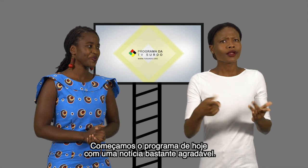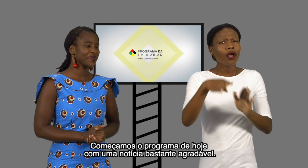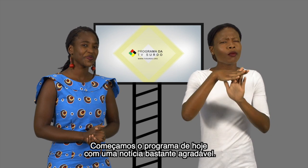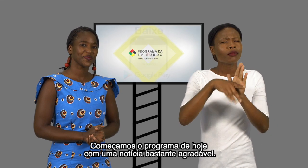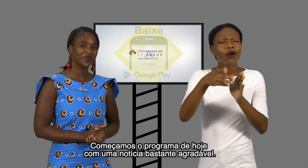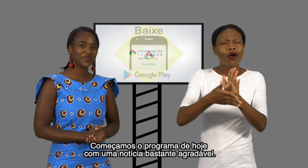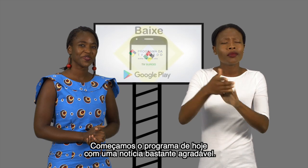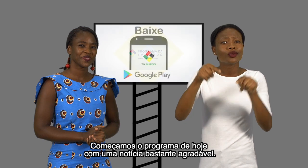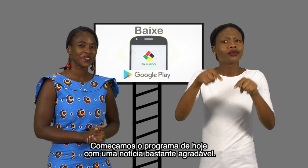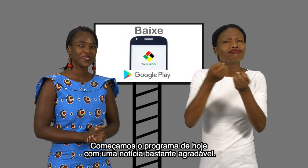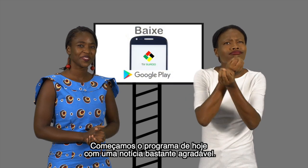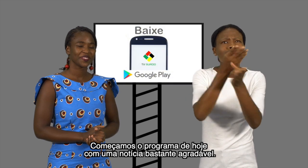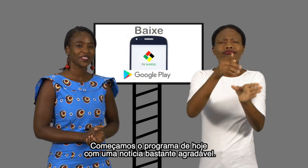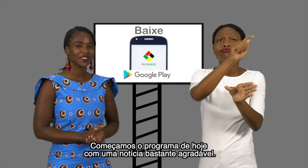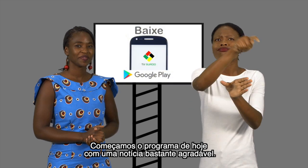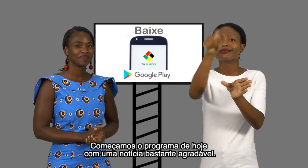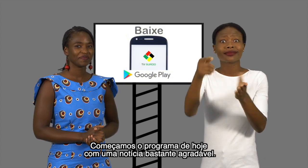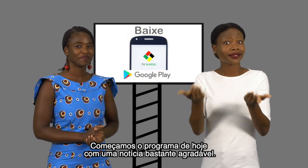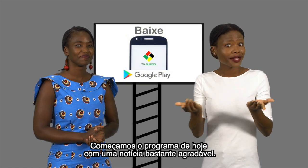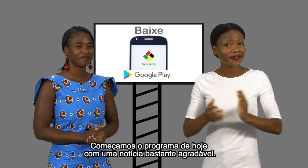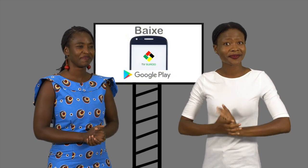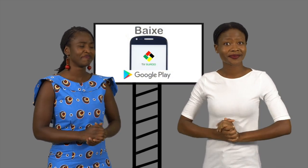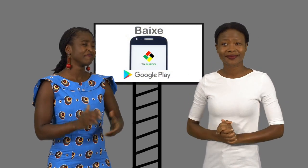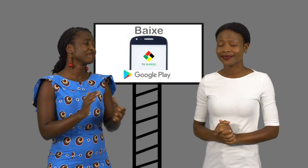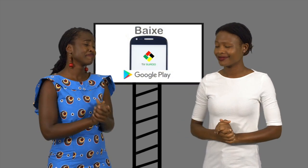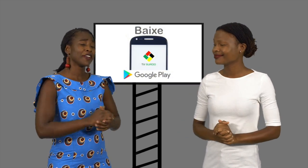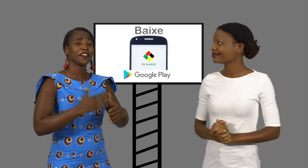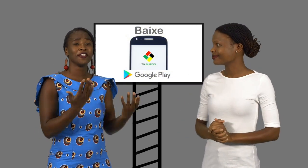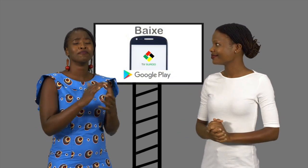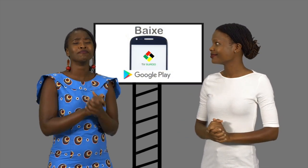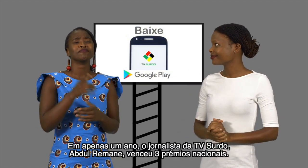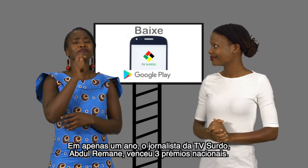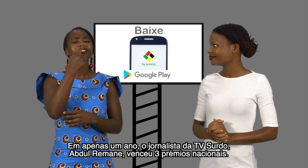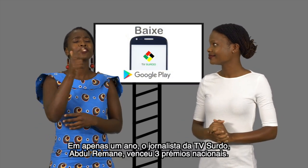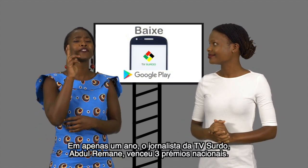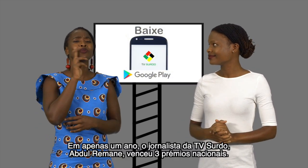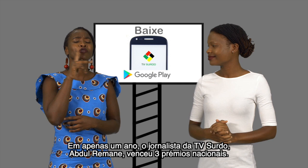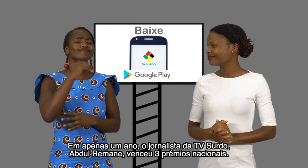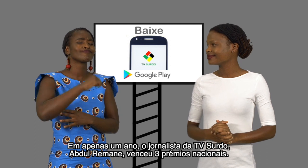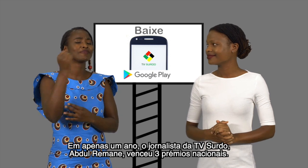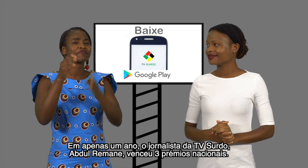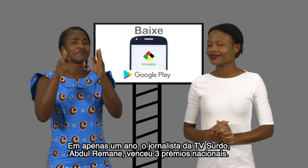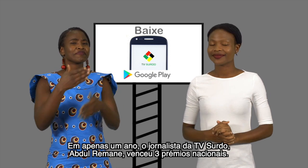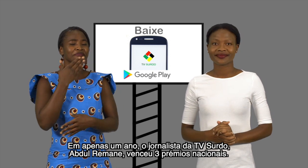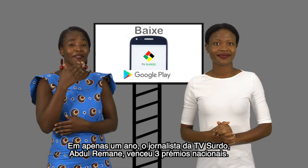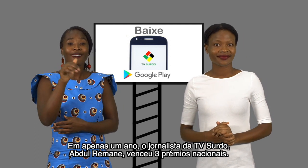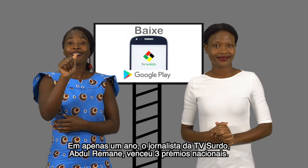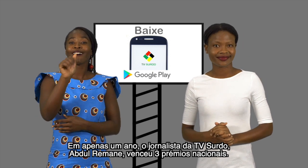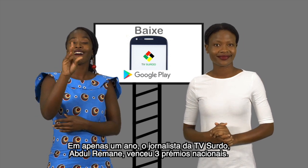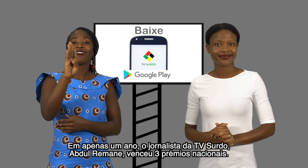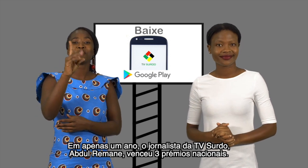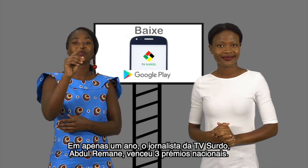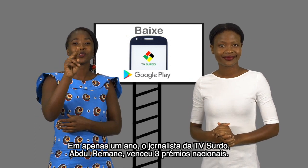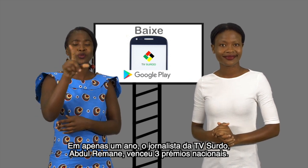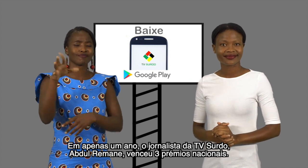Começamos o programa de hoje com uma notícia bastante agradável. Em apenas um ano, o jornalista da TV